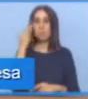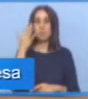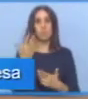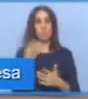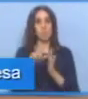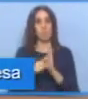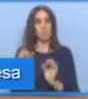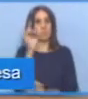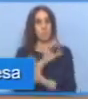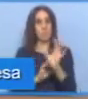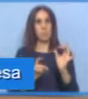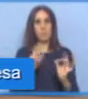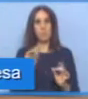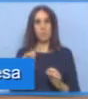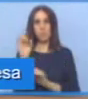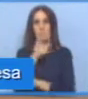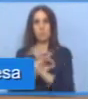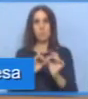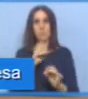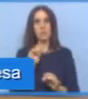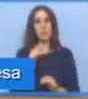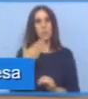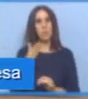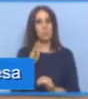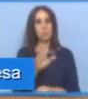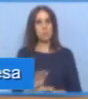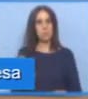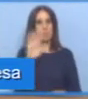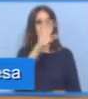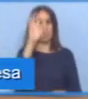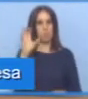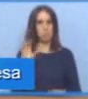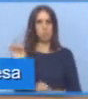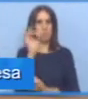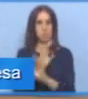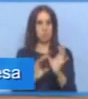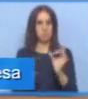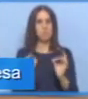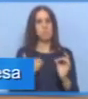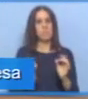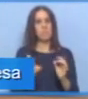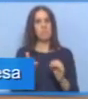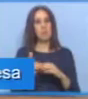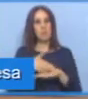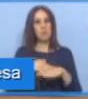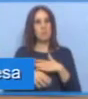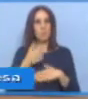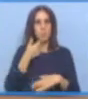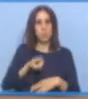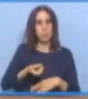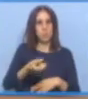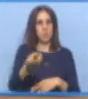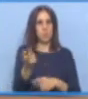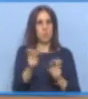europeu, contamos com a Caritas Europa e com 11 Caritas Nacionais europeias. Vamos ter muitas ações a